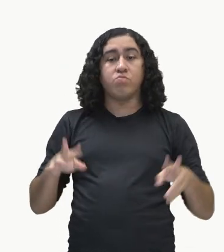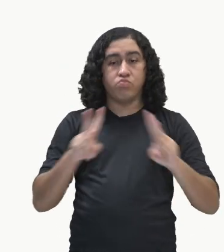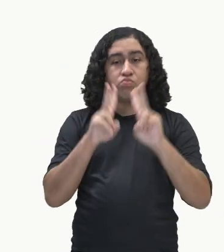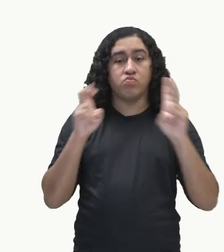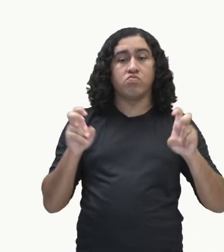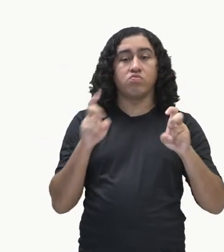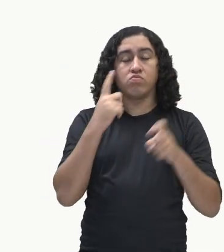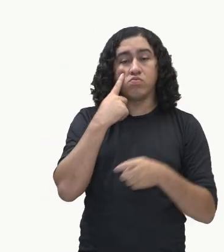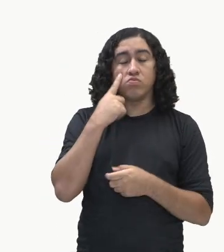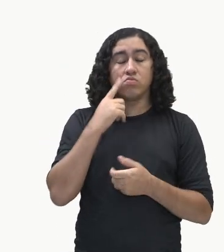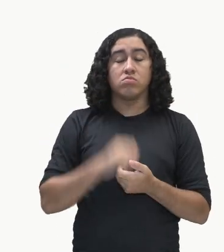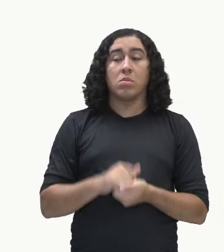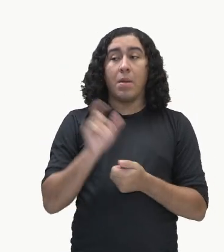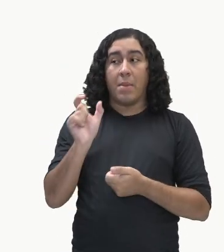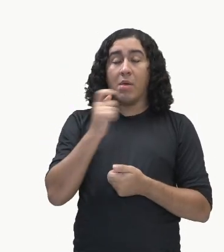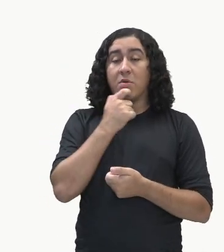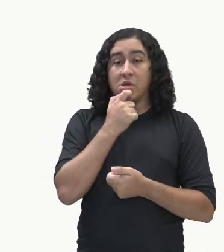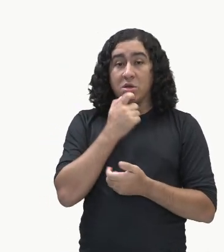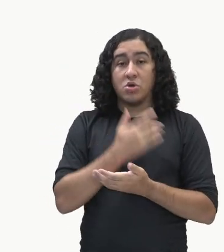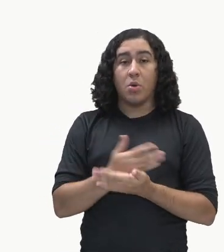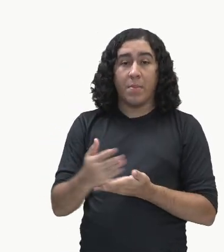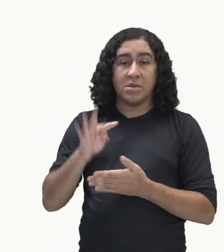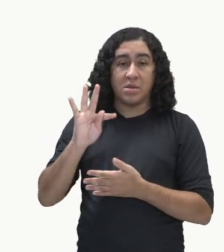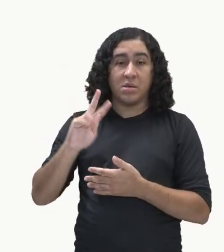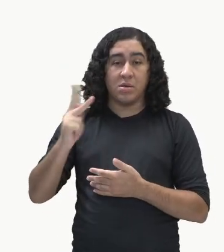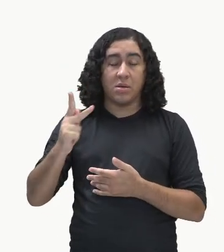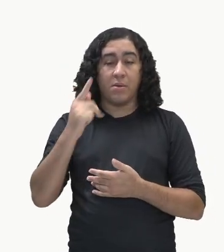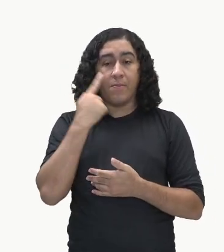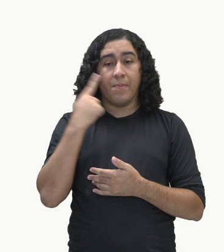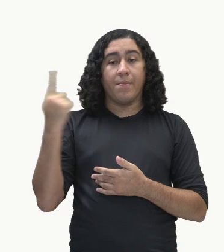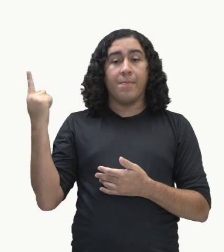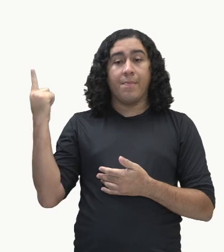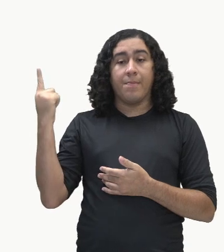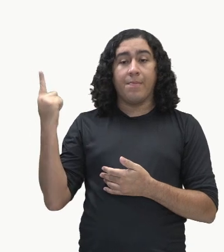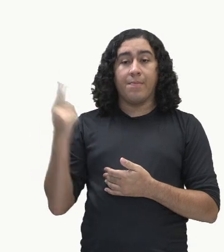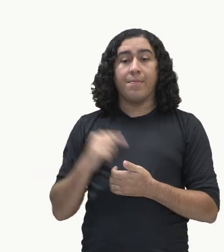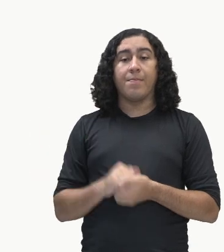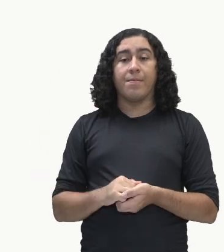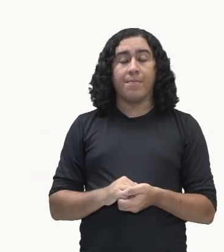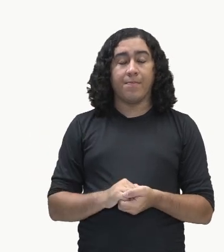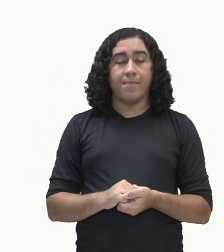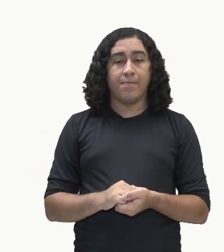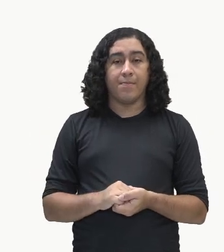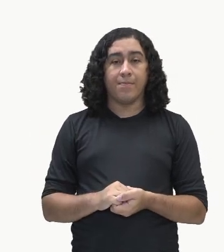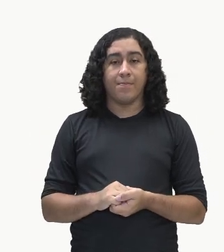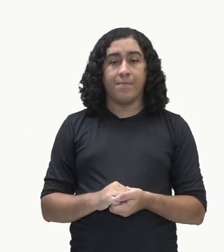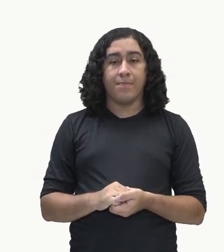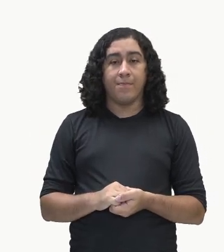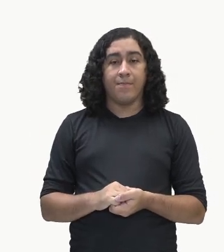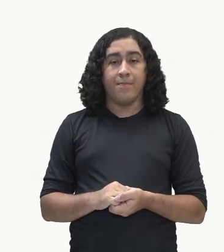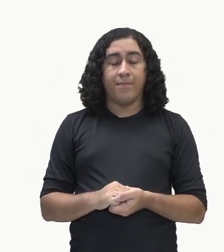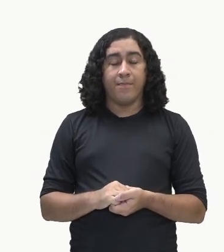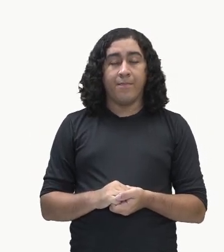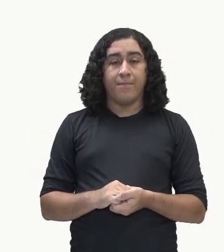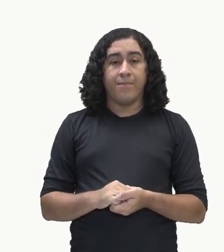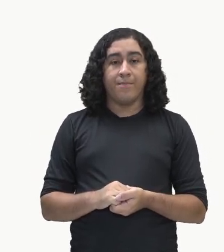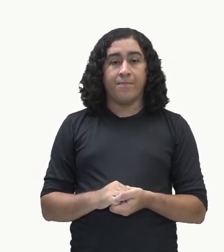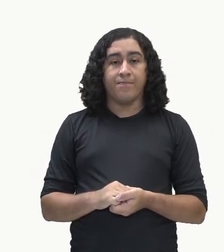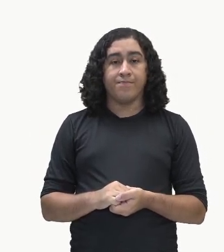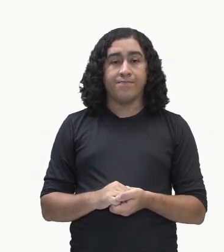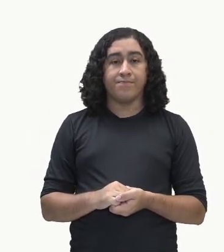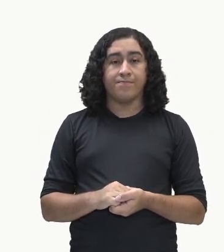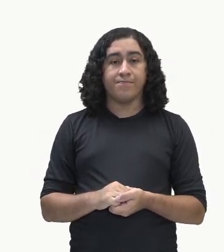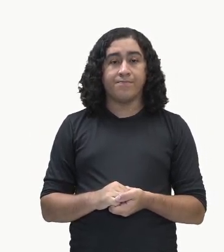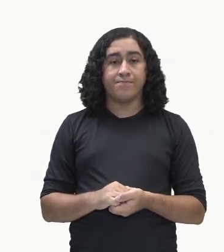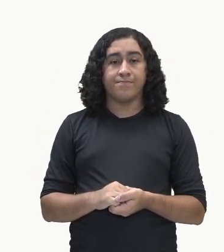só, palavras em língua inglesa iniciada com TH, ele vai ter som de D, tá certo? Portanto, this e